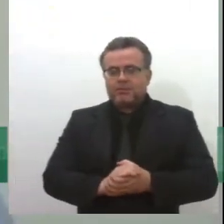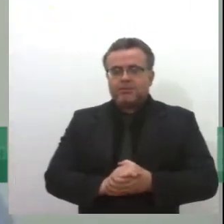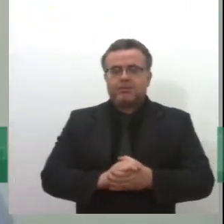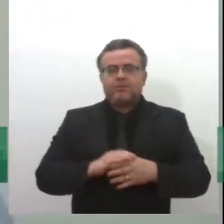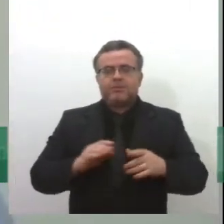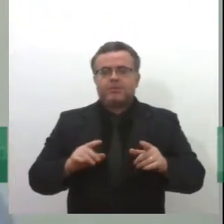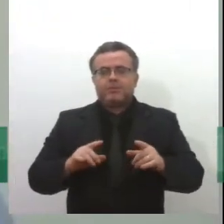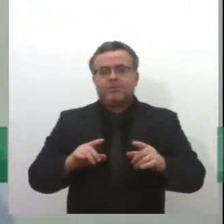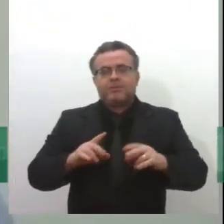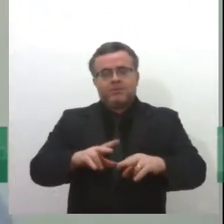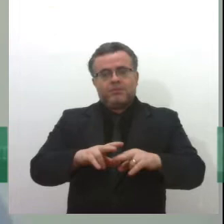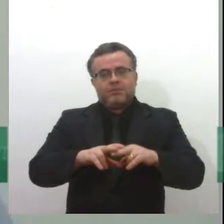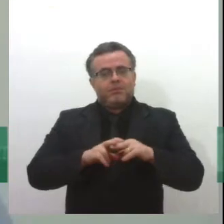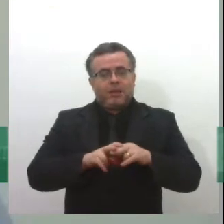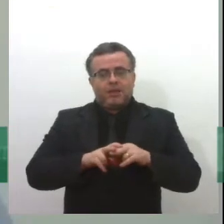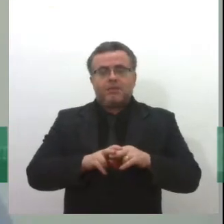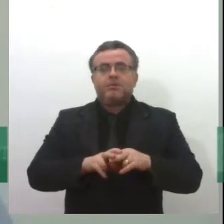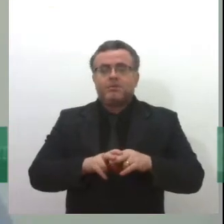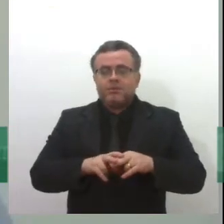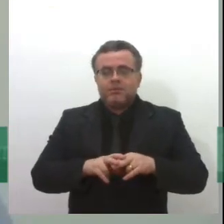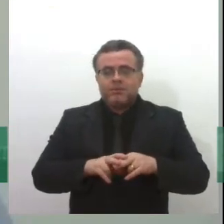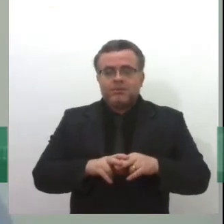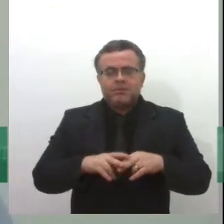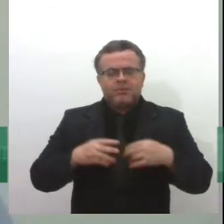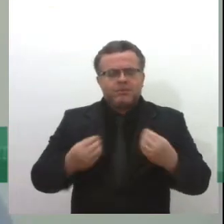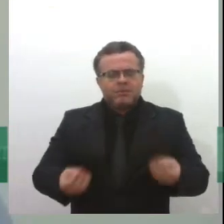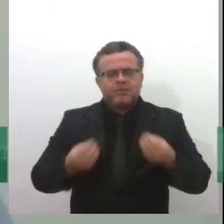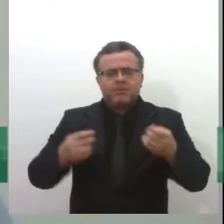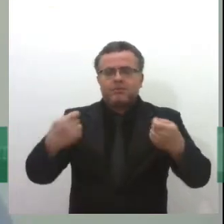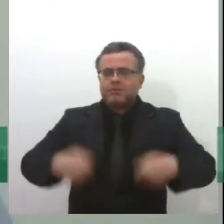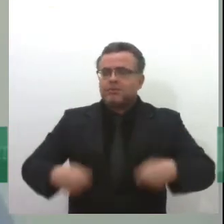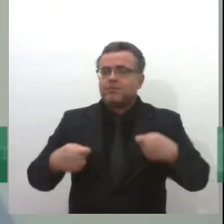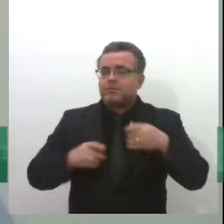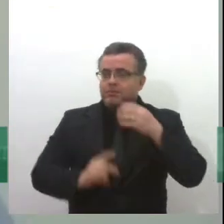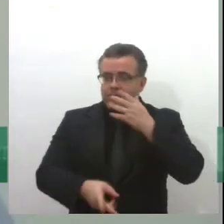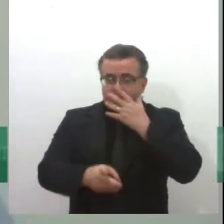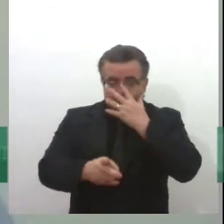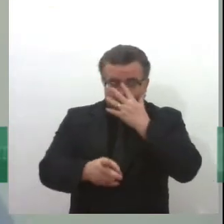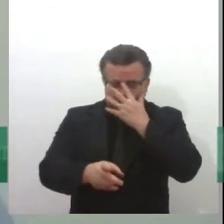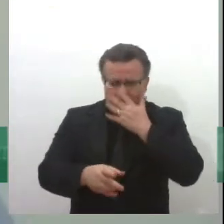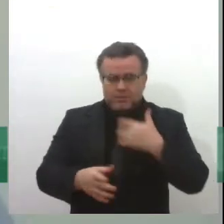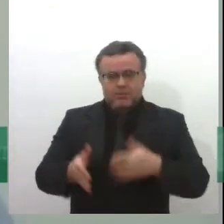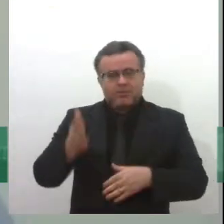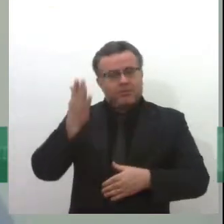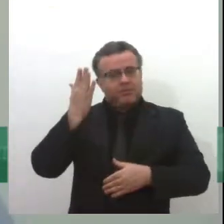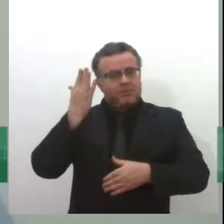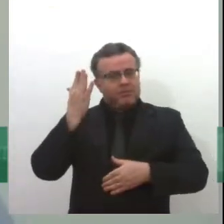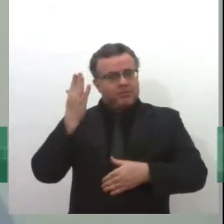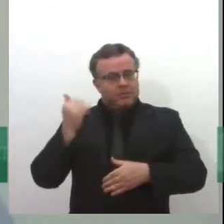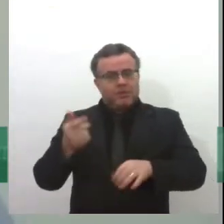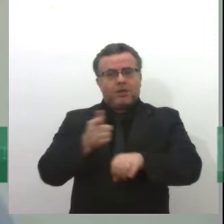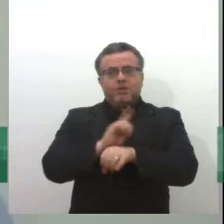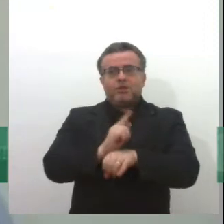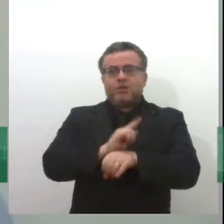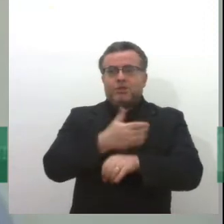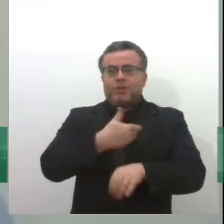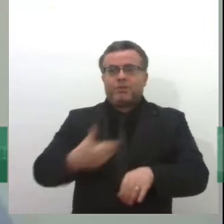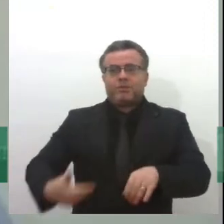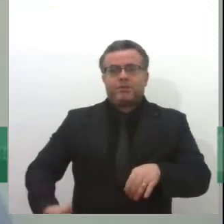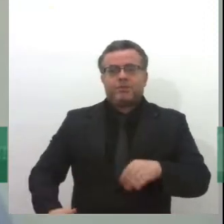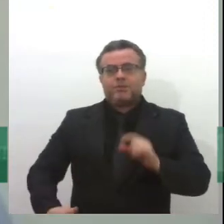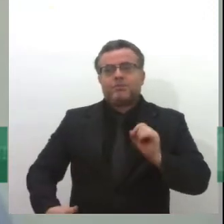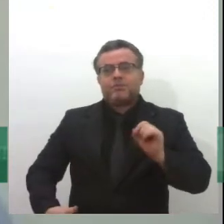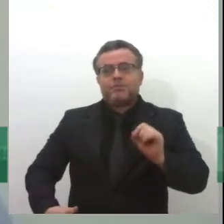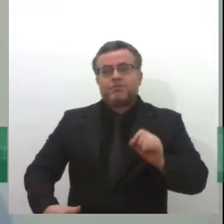antes, extremamente necessária. Né, nós sabemos que a gestão pública eficiente, né,